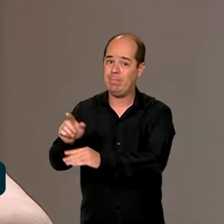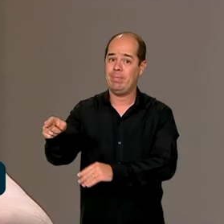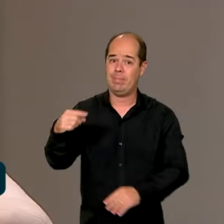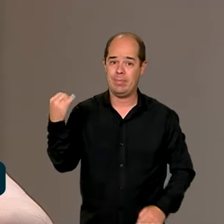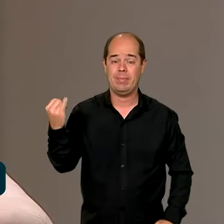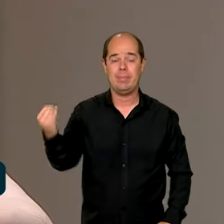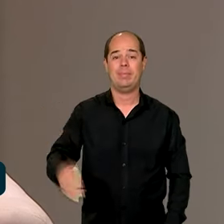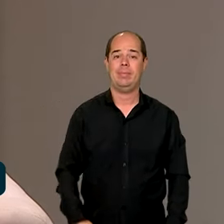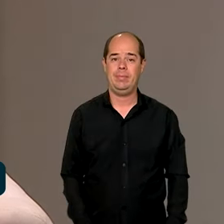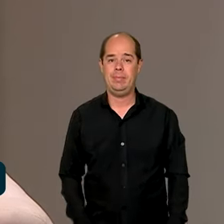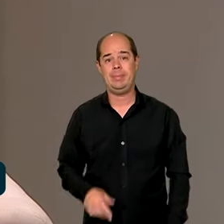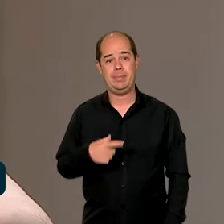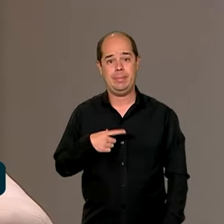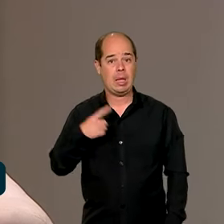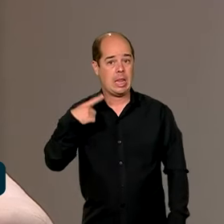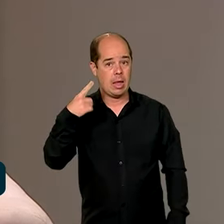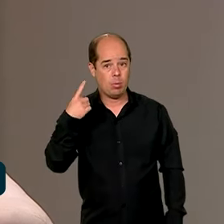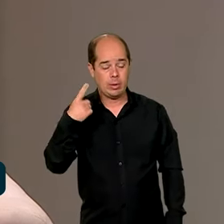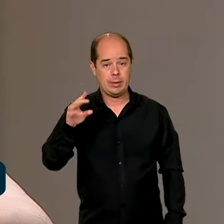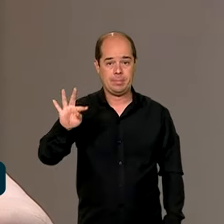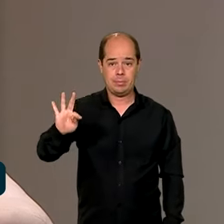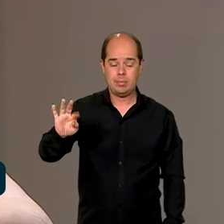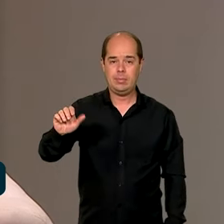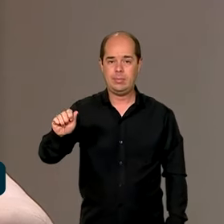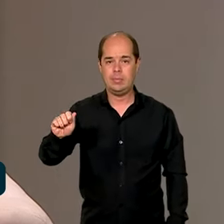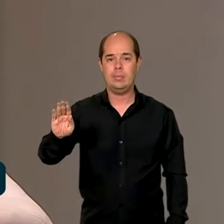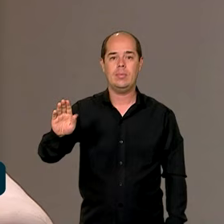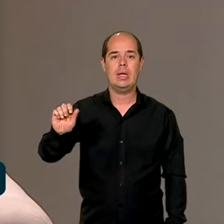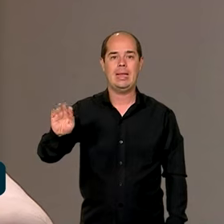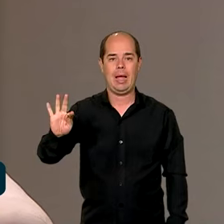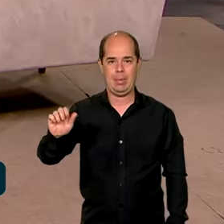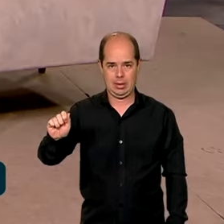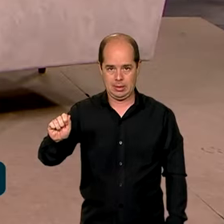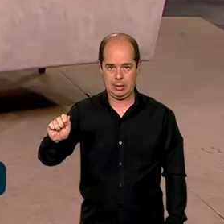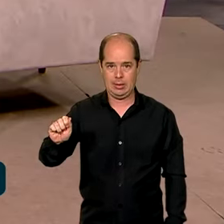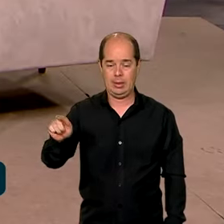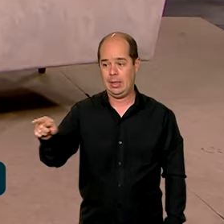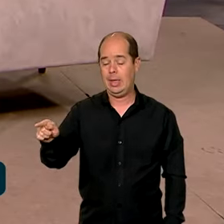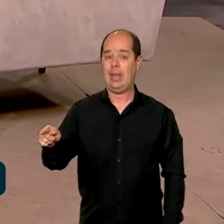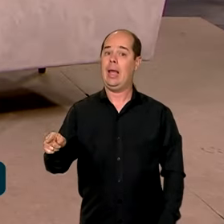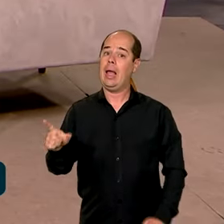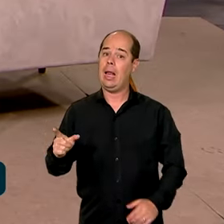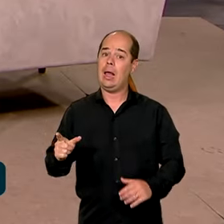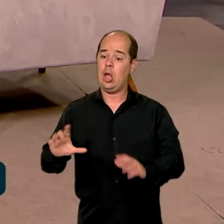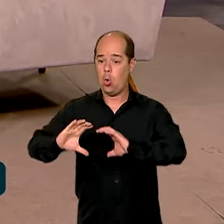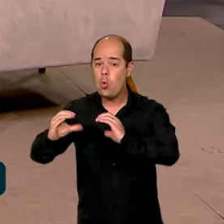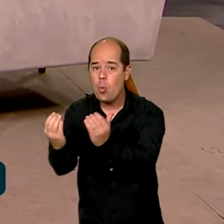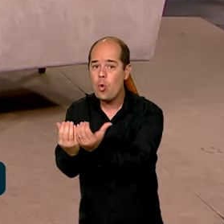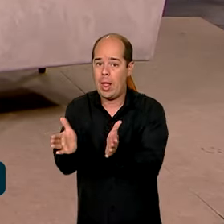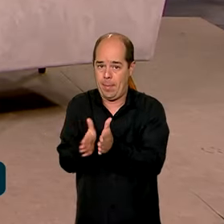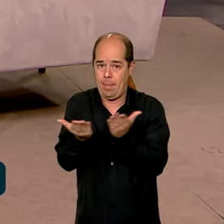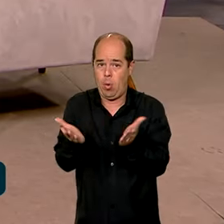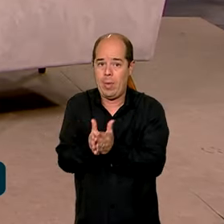deputada Tabata Amaral, né? Também de uma comunidade pobre e que aprendeu o que é ciência participando numa